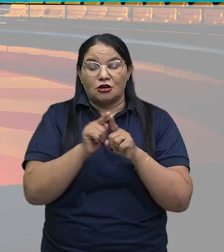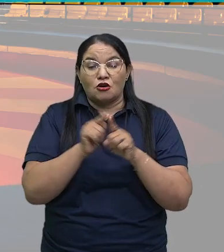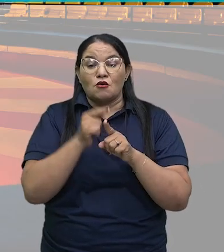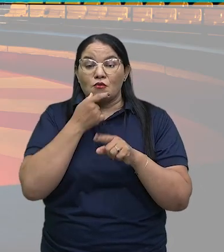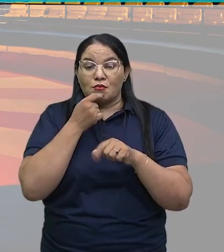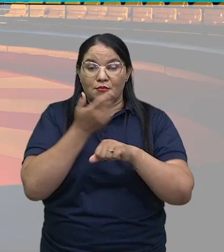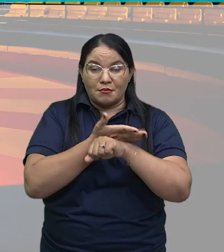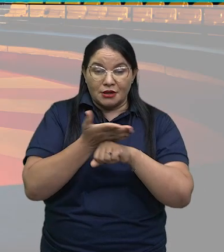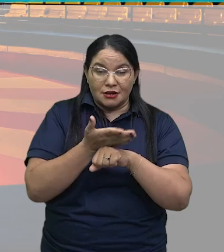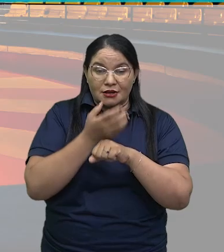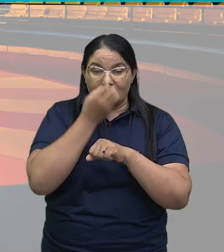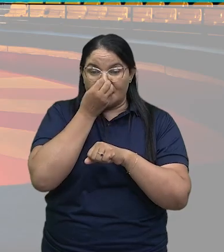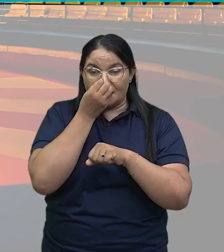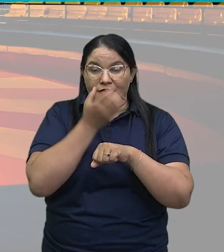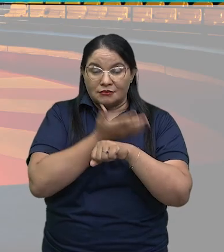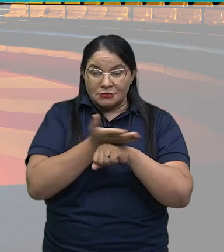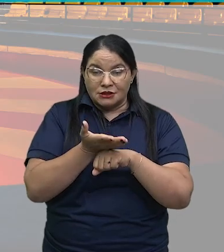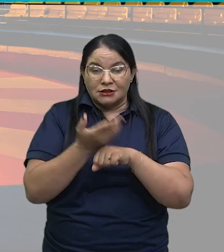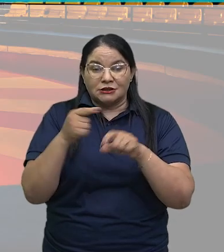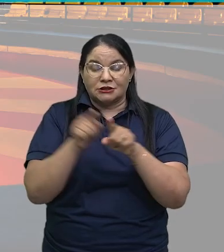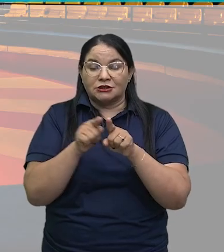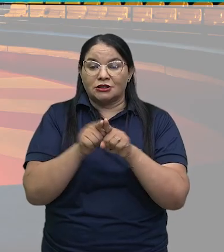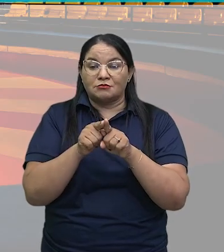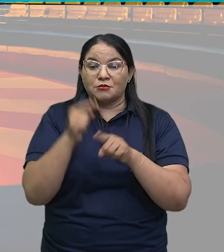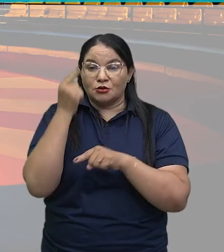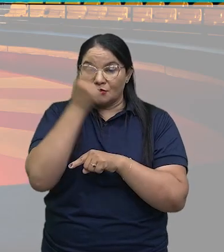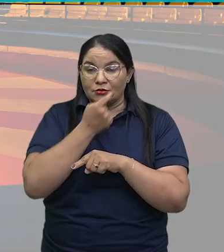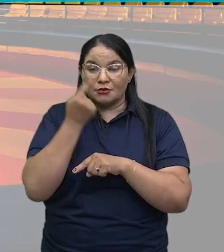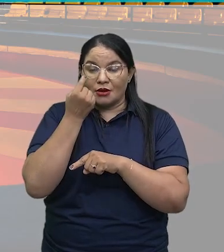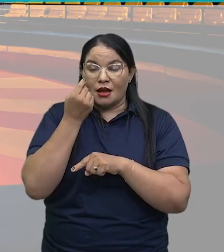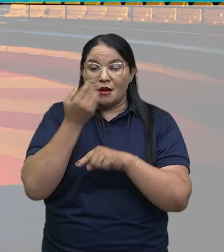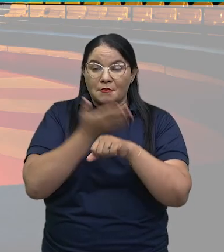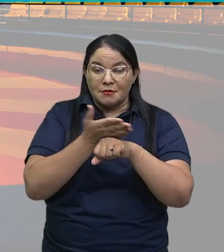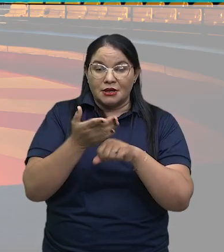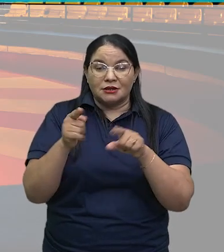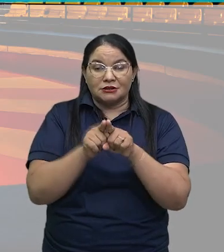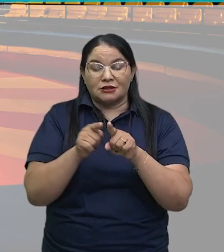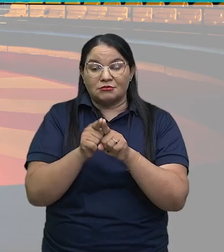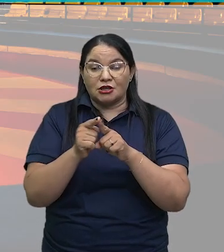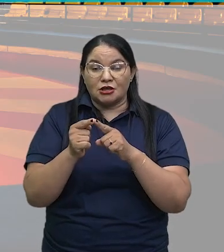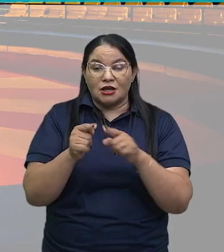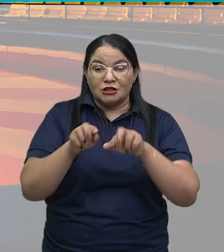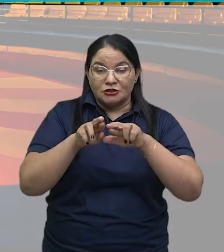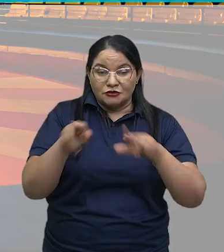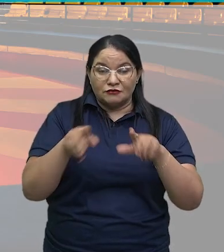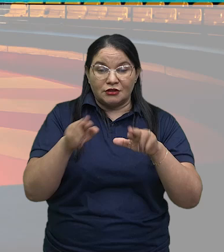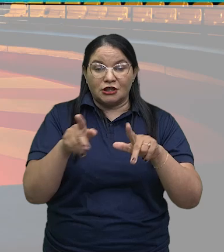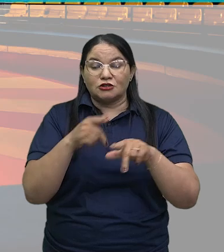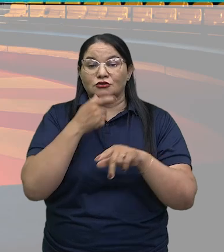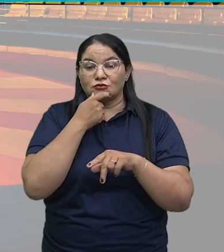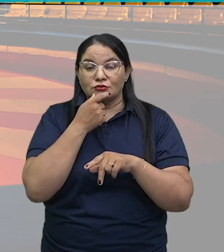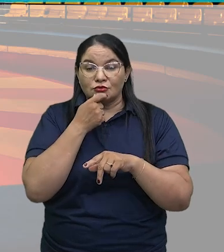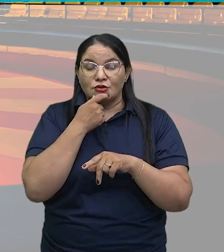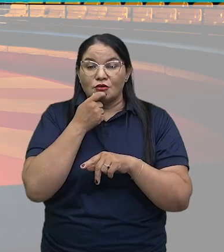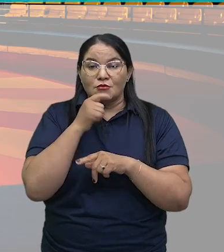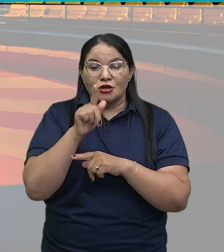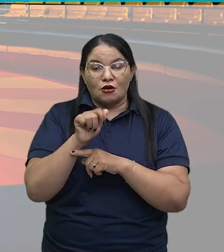o clown branco e o palhaço de cara branca, em contraste com o Augusto de cara vermelha e nariz